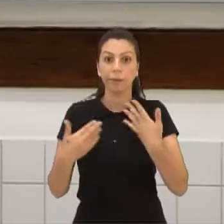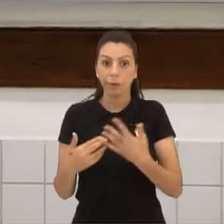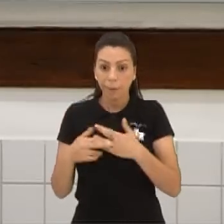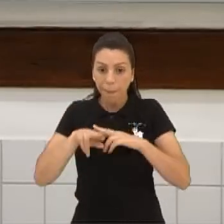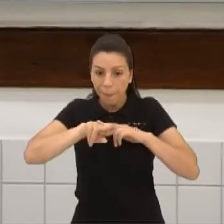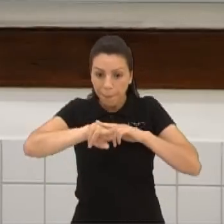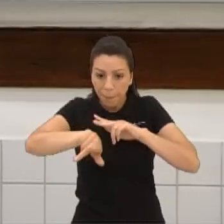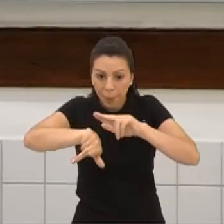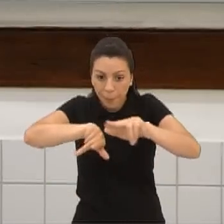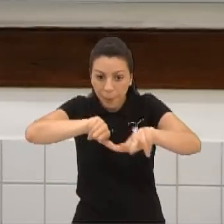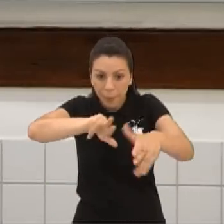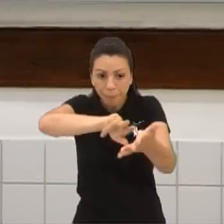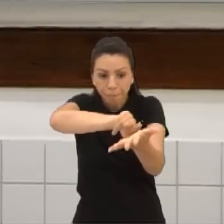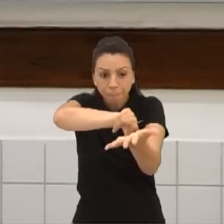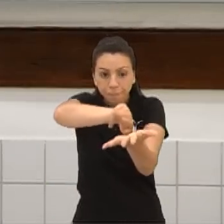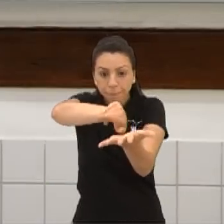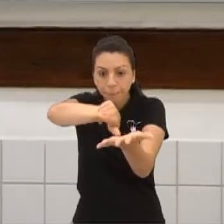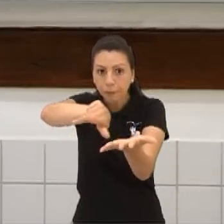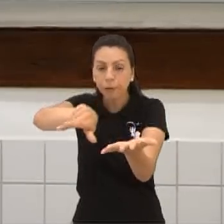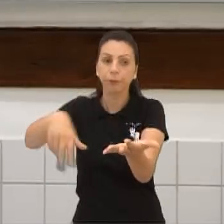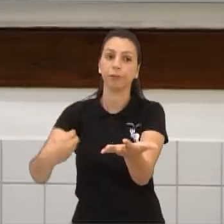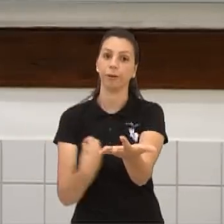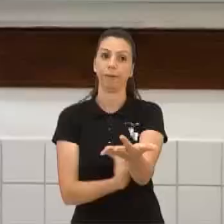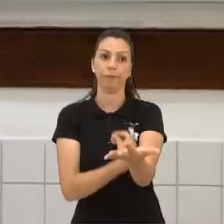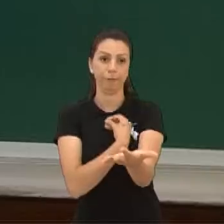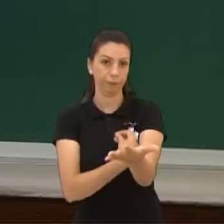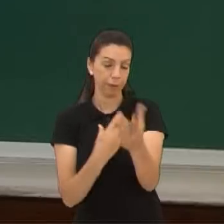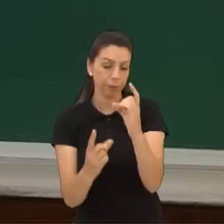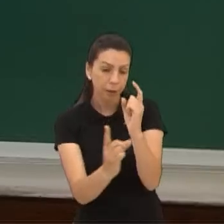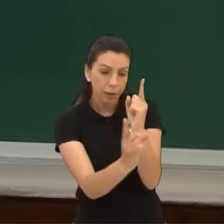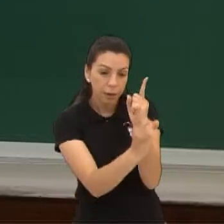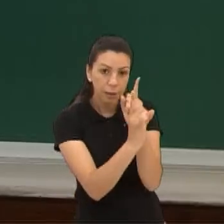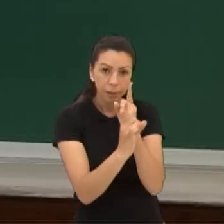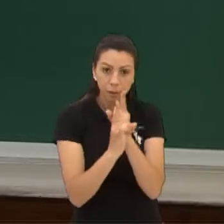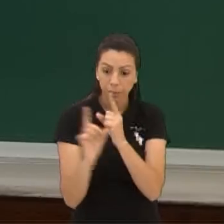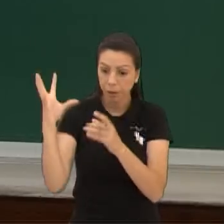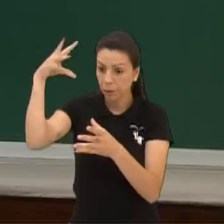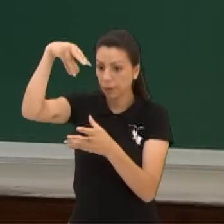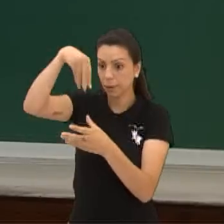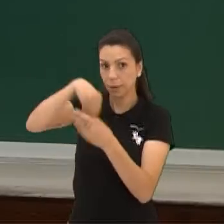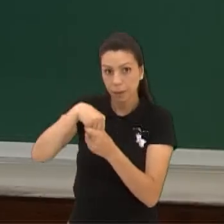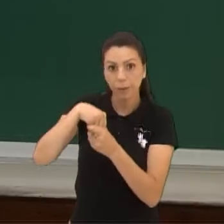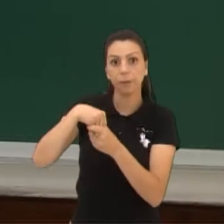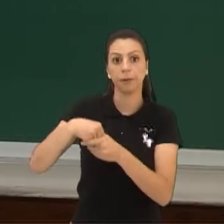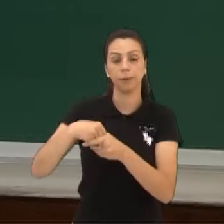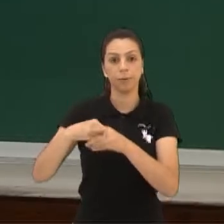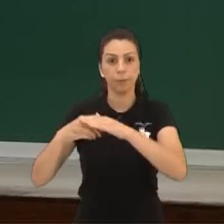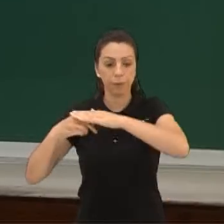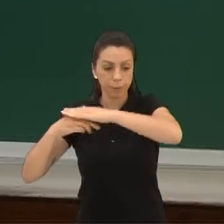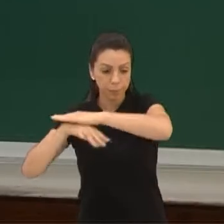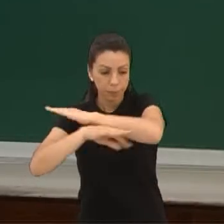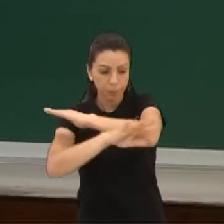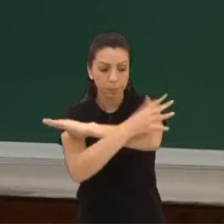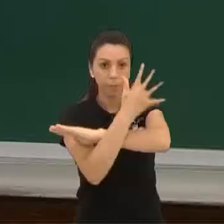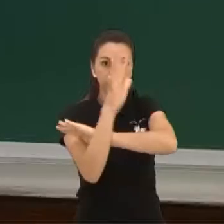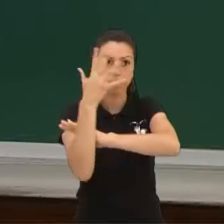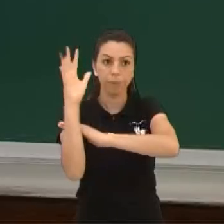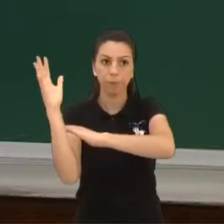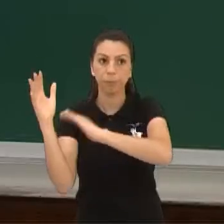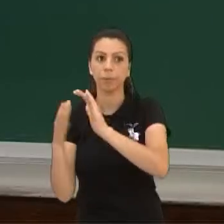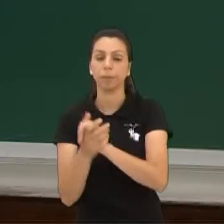a quantidade de seres vivos que existe dentro de um ecossistema, eu vou chamar de